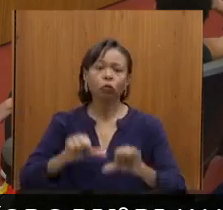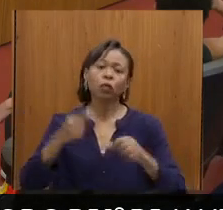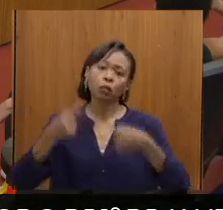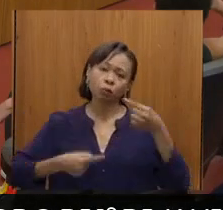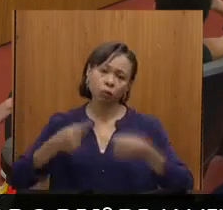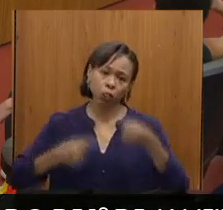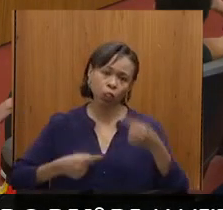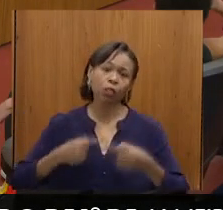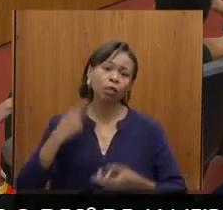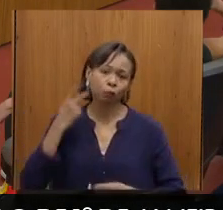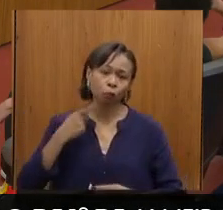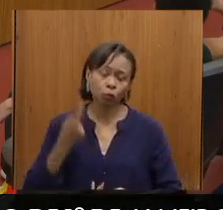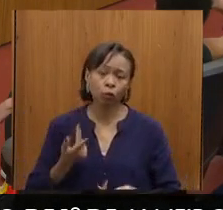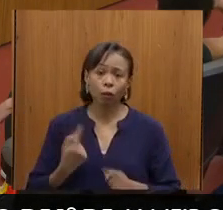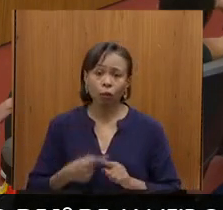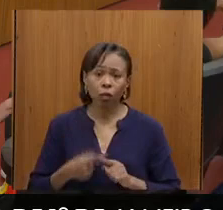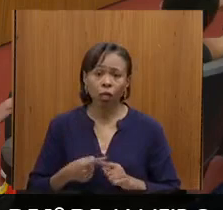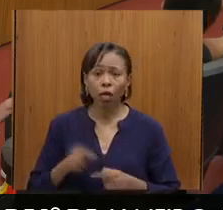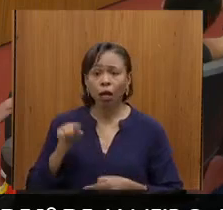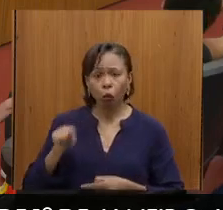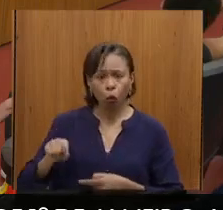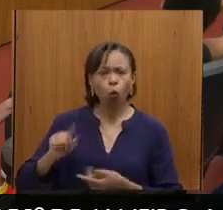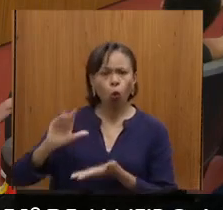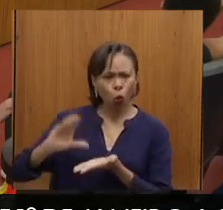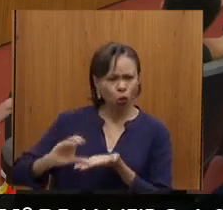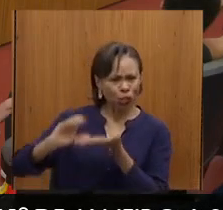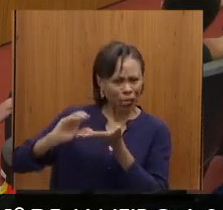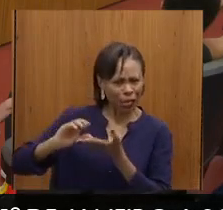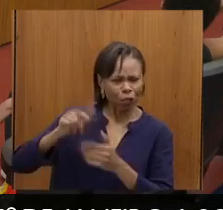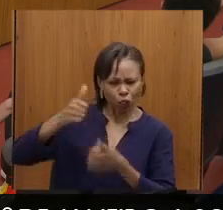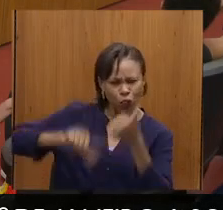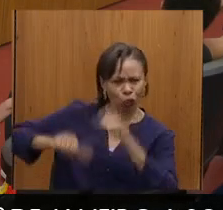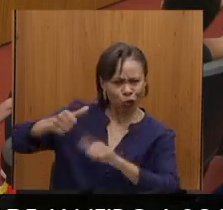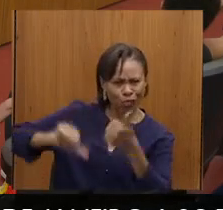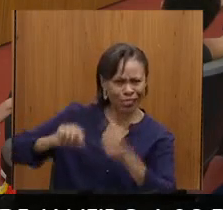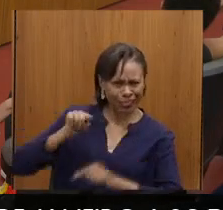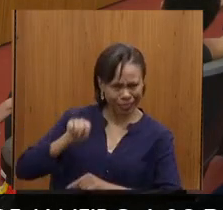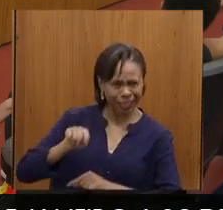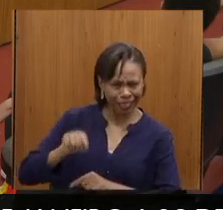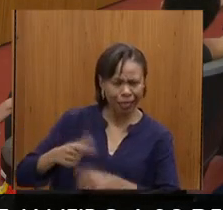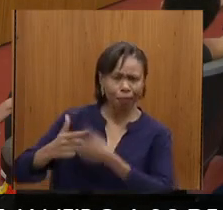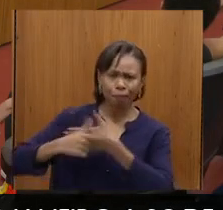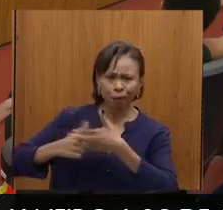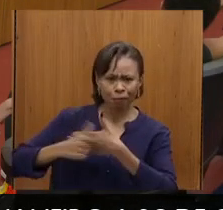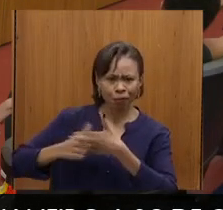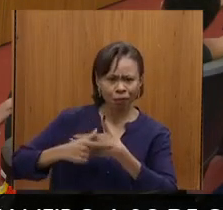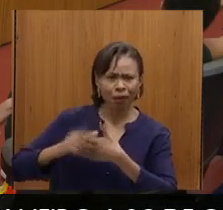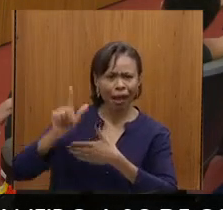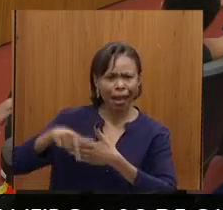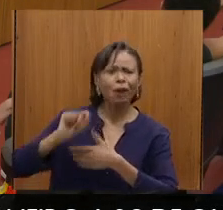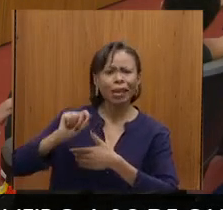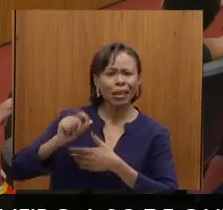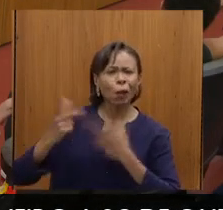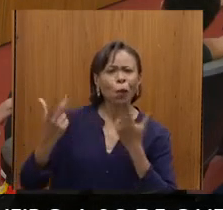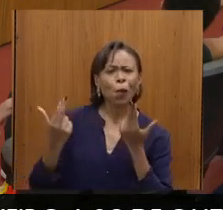o papel do Conselho de Supervisão é exatamente ser uma espécie de árbitro